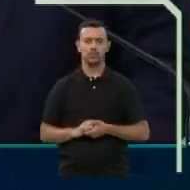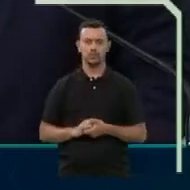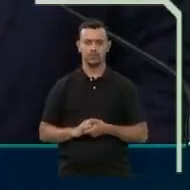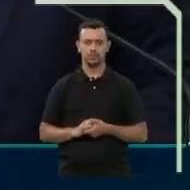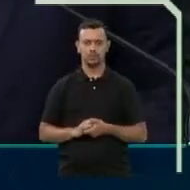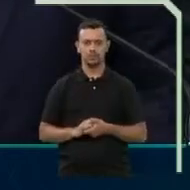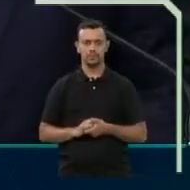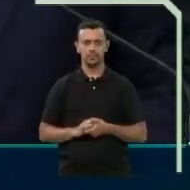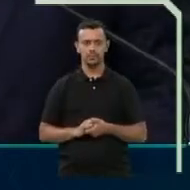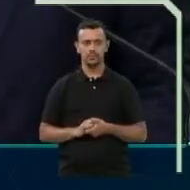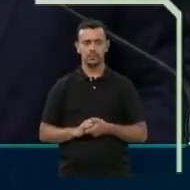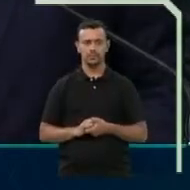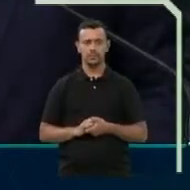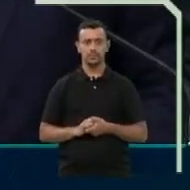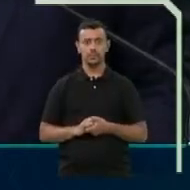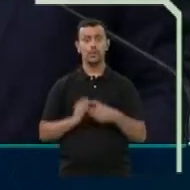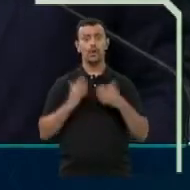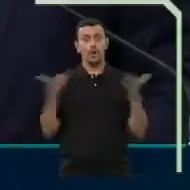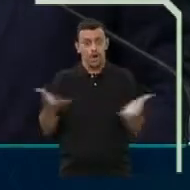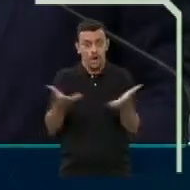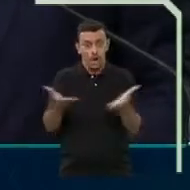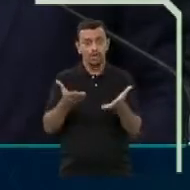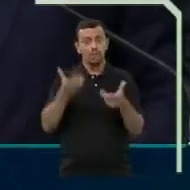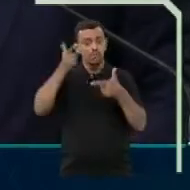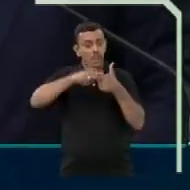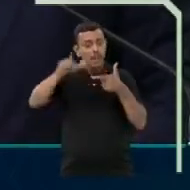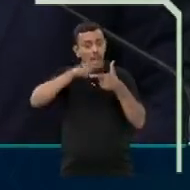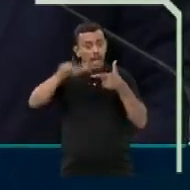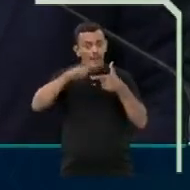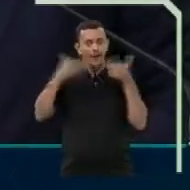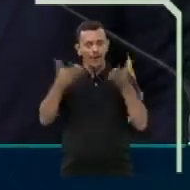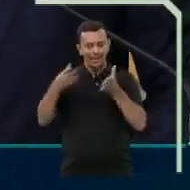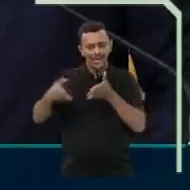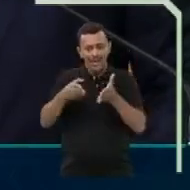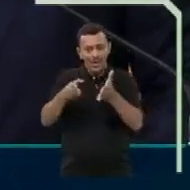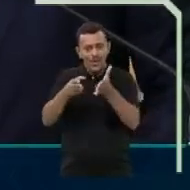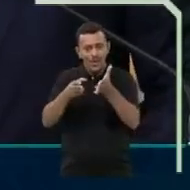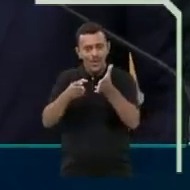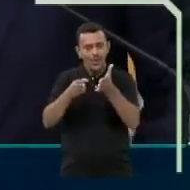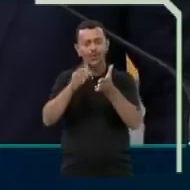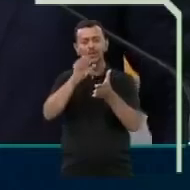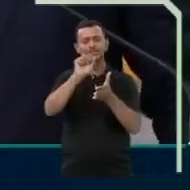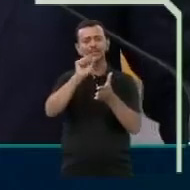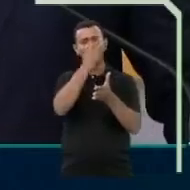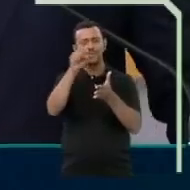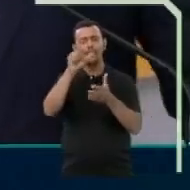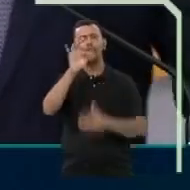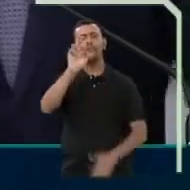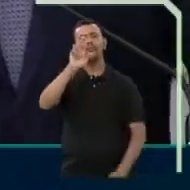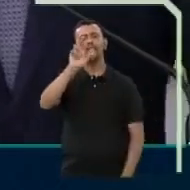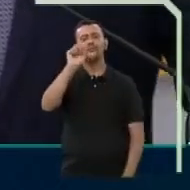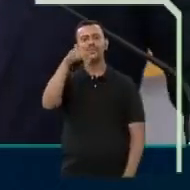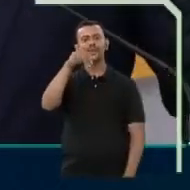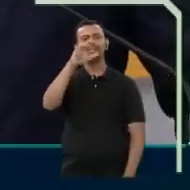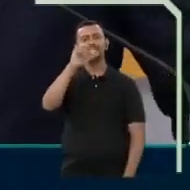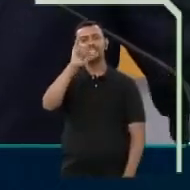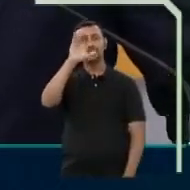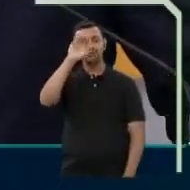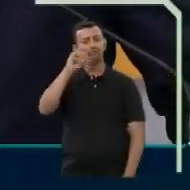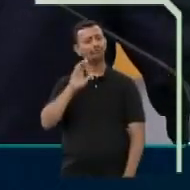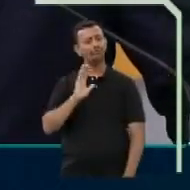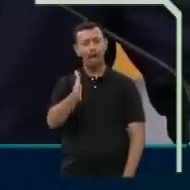O programa de transposição do São Francisco, por exemplo, ficou parado aí mais de 20